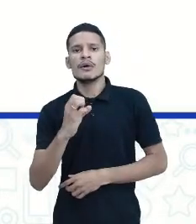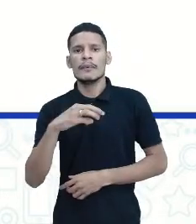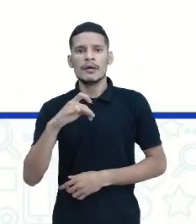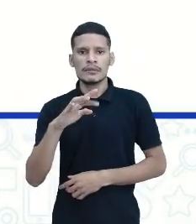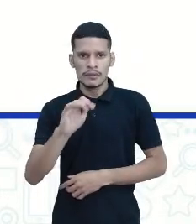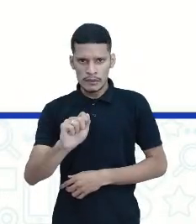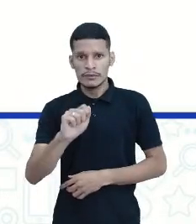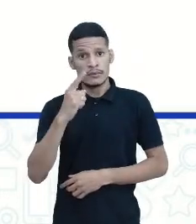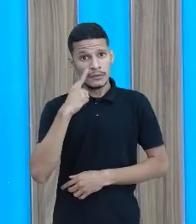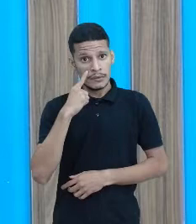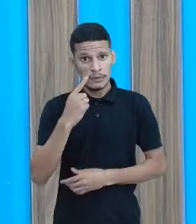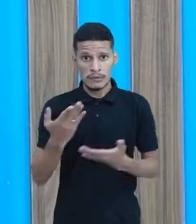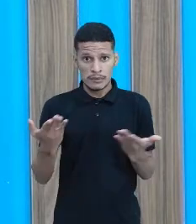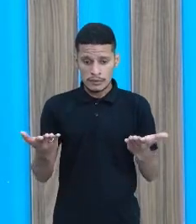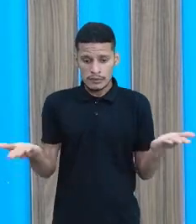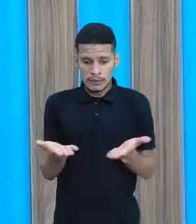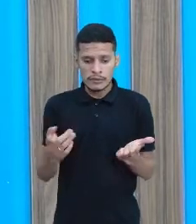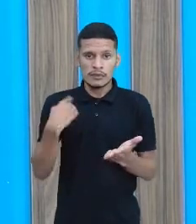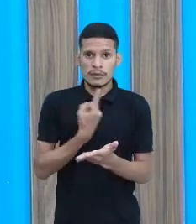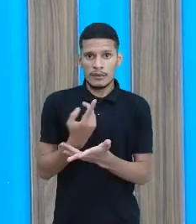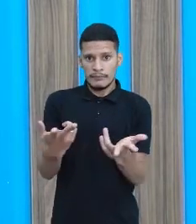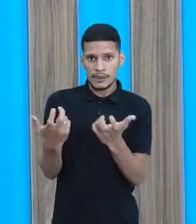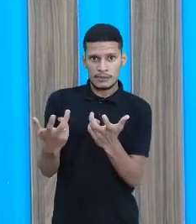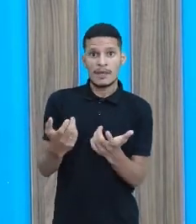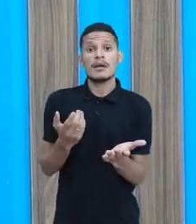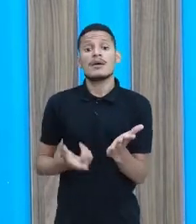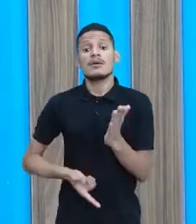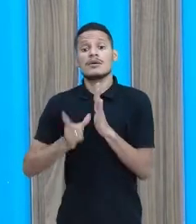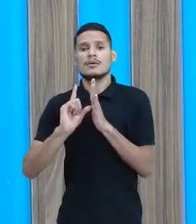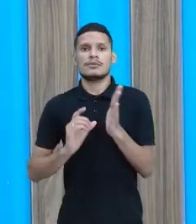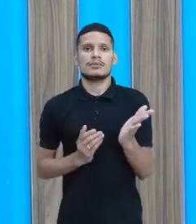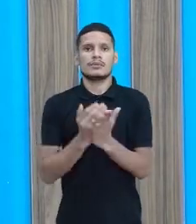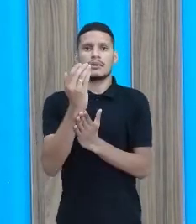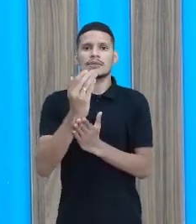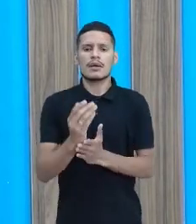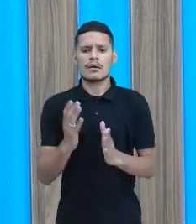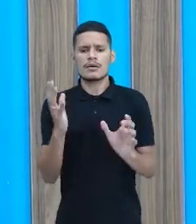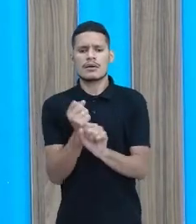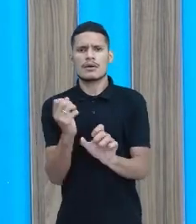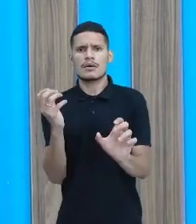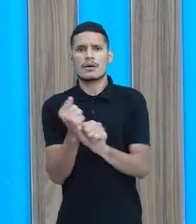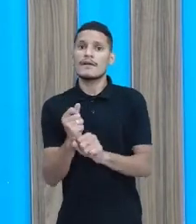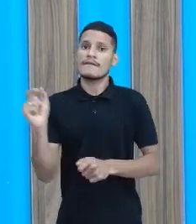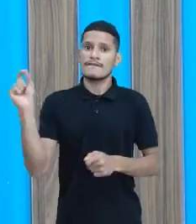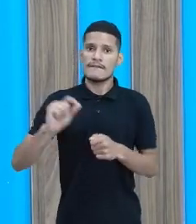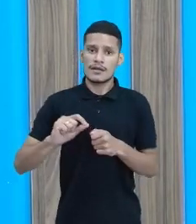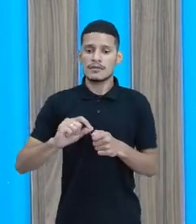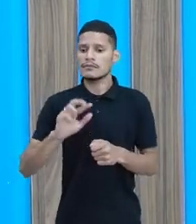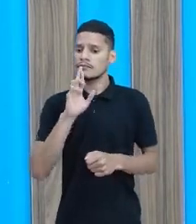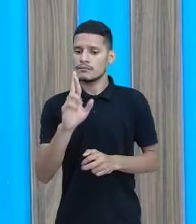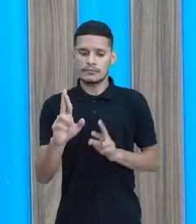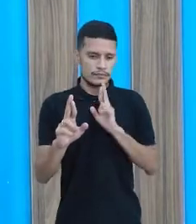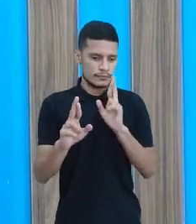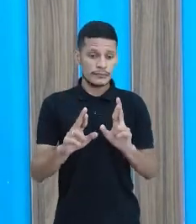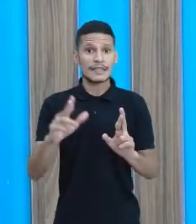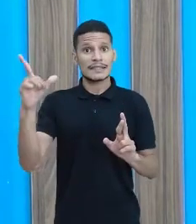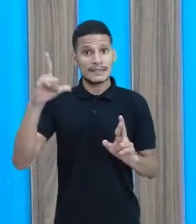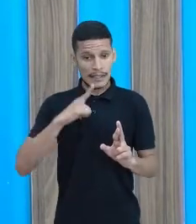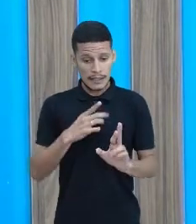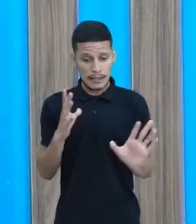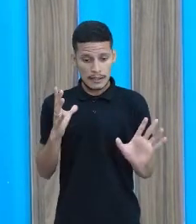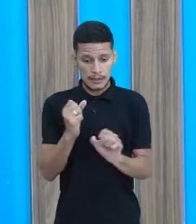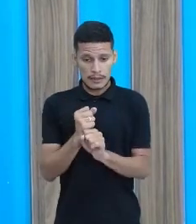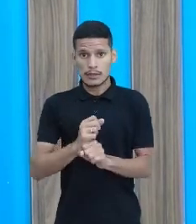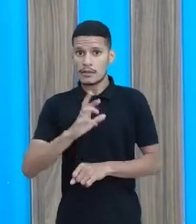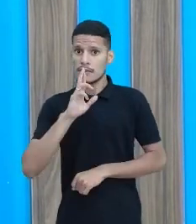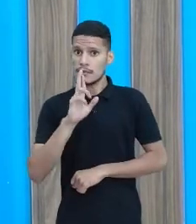veja, a gente vai perceber que antes da gente começar a calcular, começar a fazer esses resultados, obter esses resultados, a